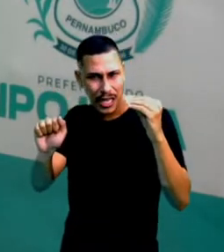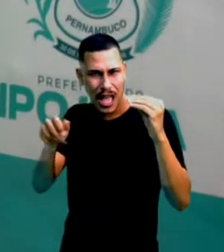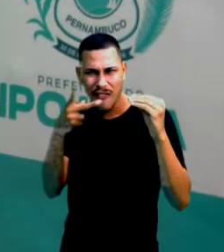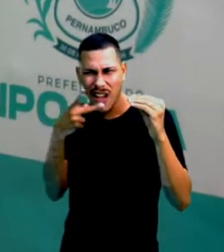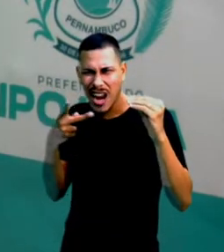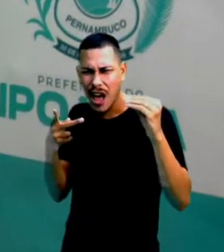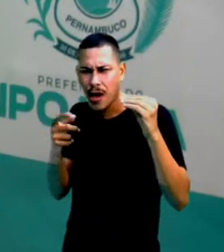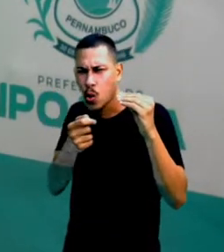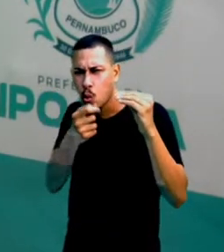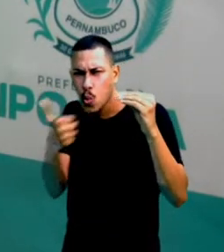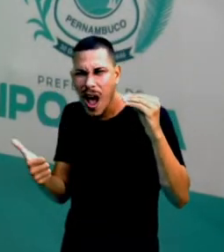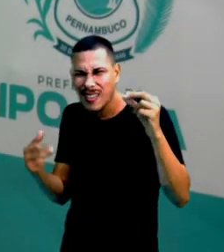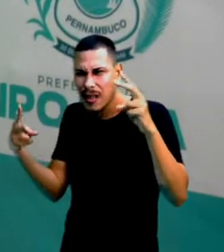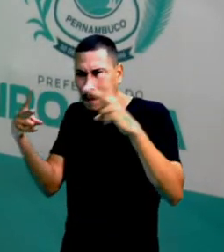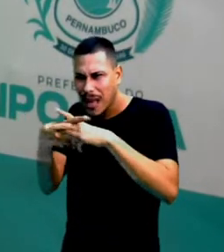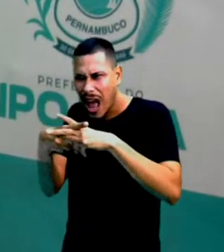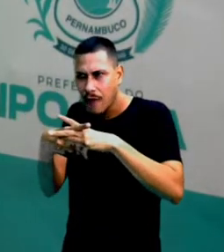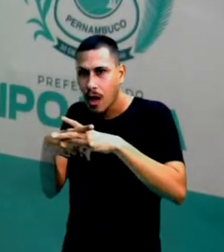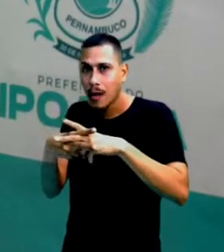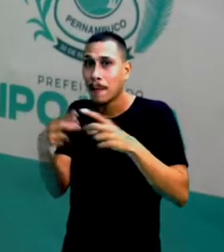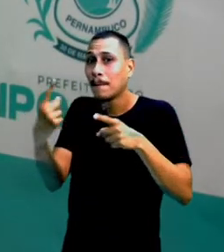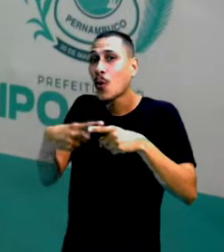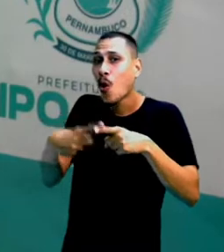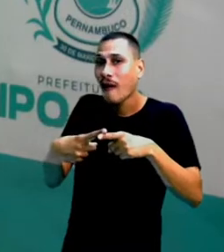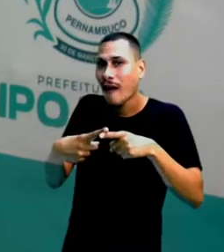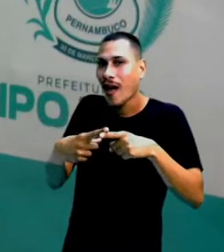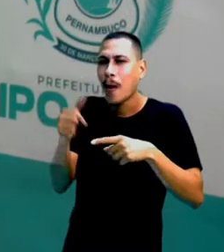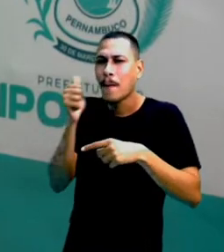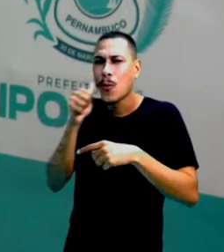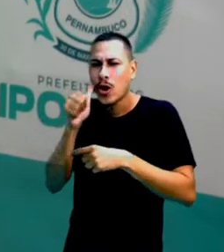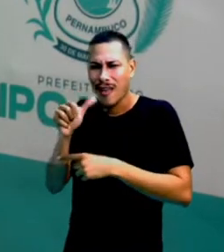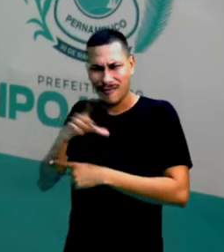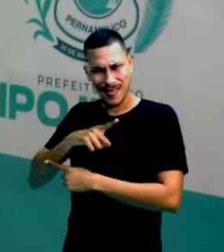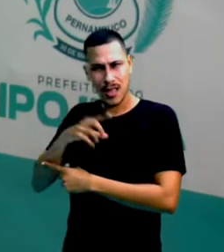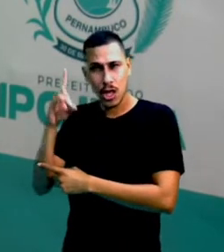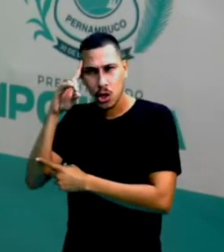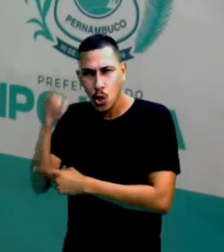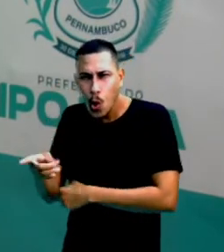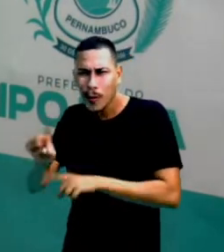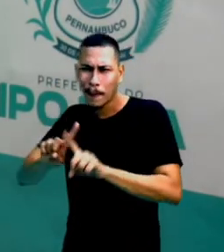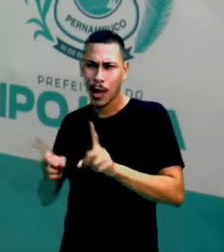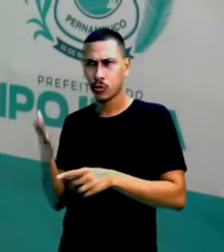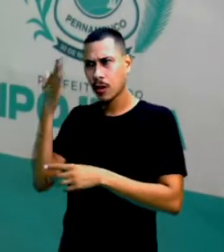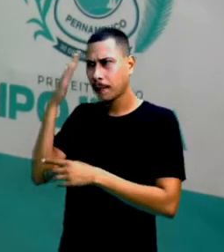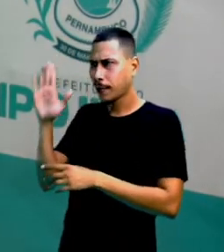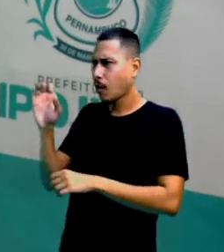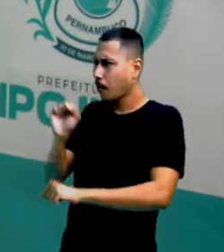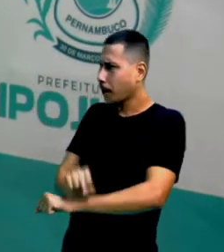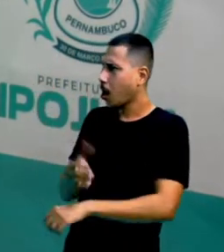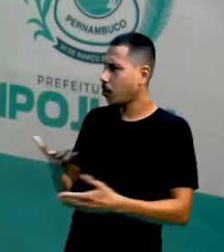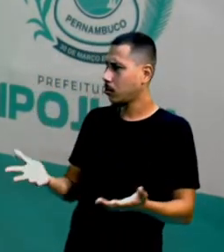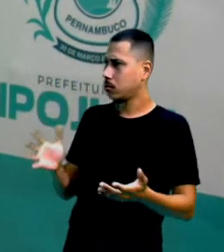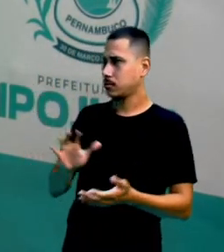na Maria tinha dono e ele não sabia Oi